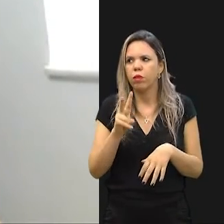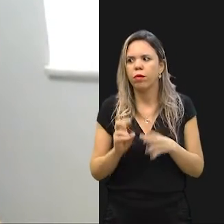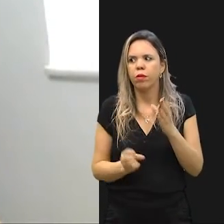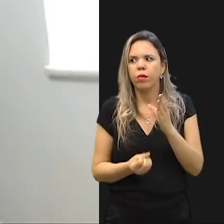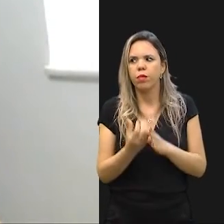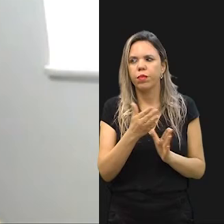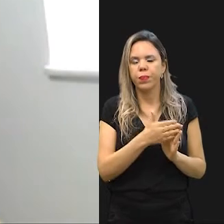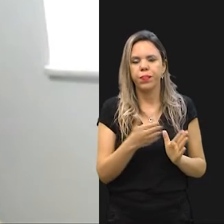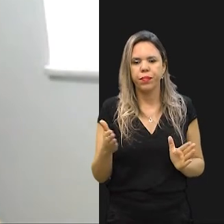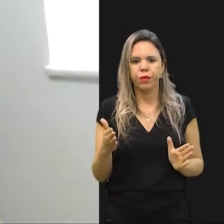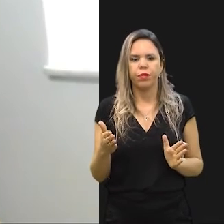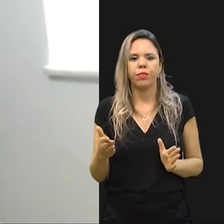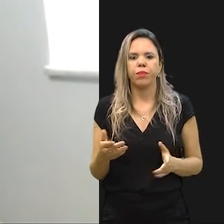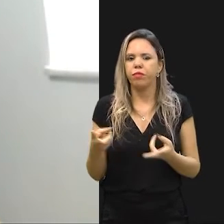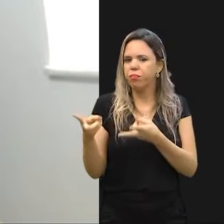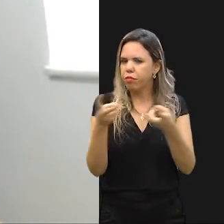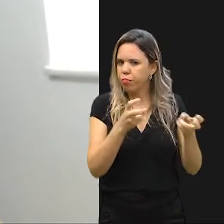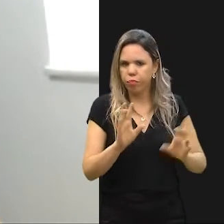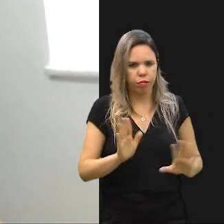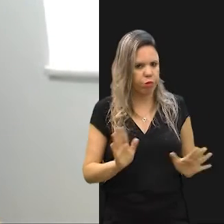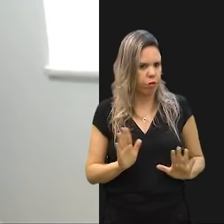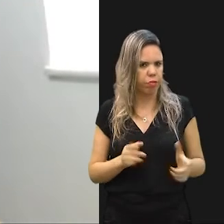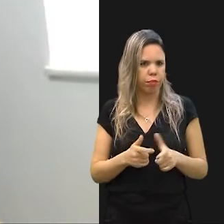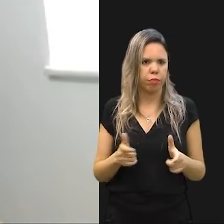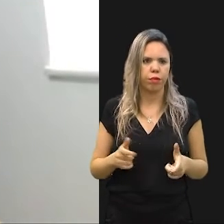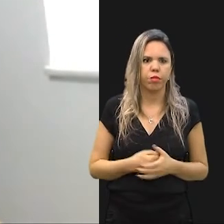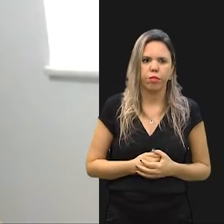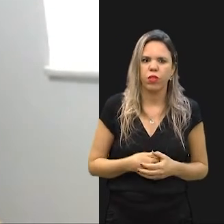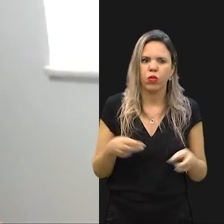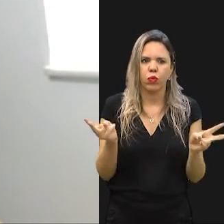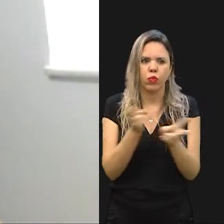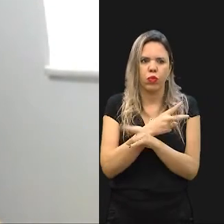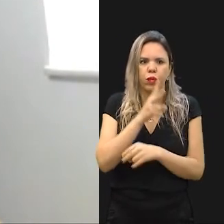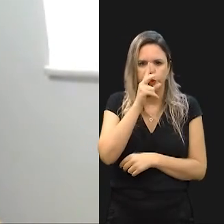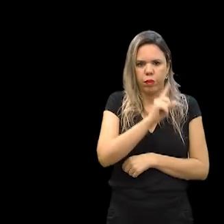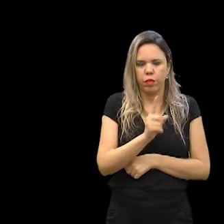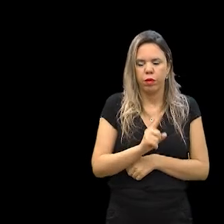acontecendo, a gente não percebe, na maioria das vezes, ventos muito fortes.